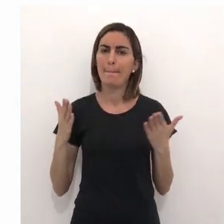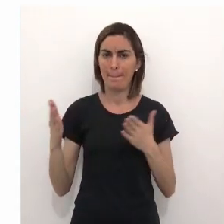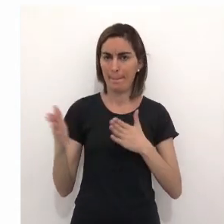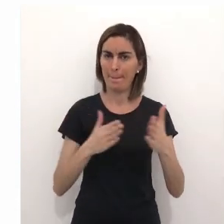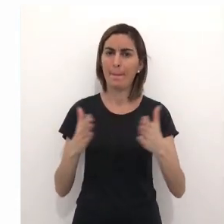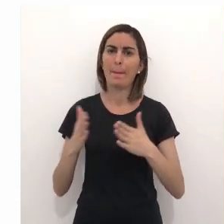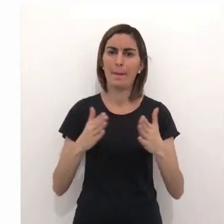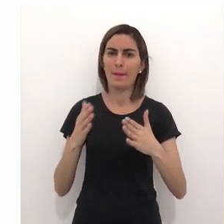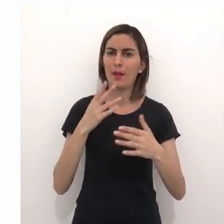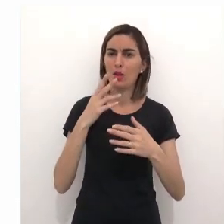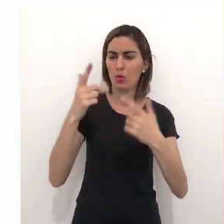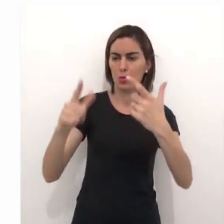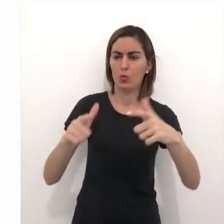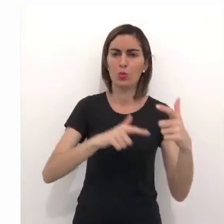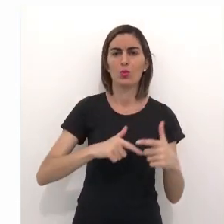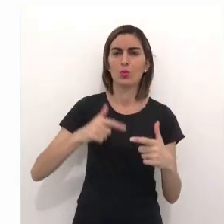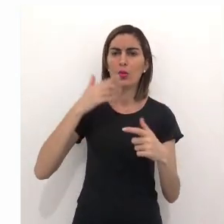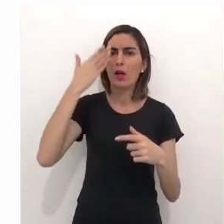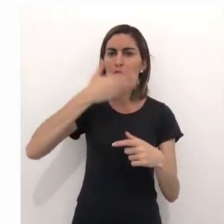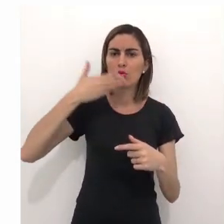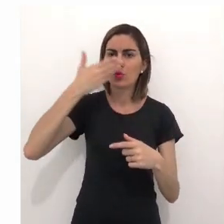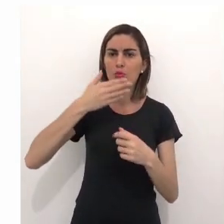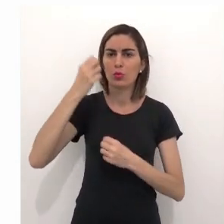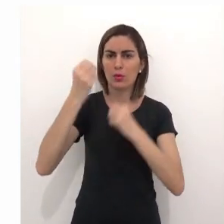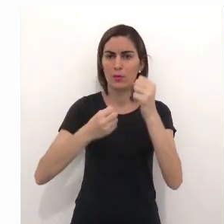para os engenhos de açúcar. De um lado,